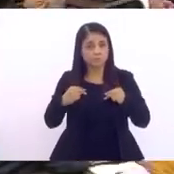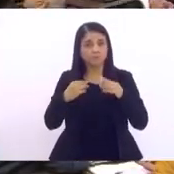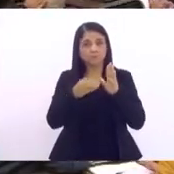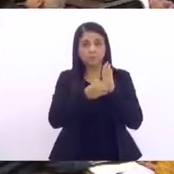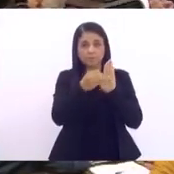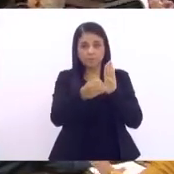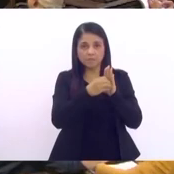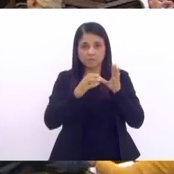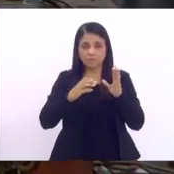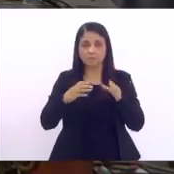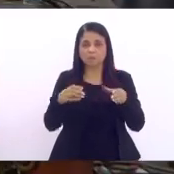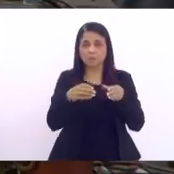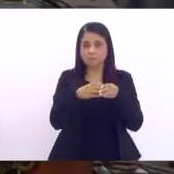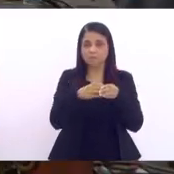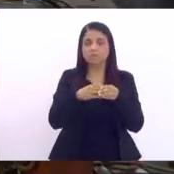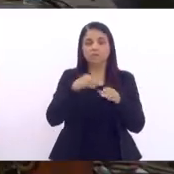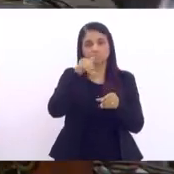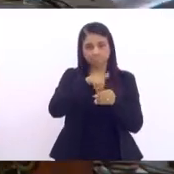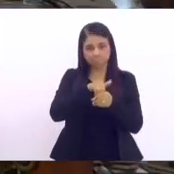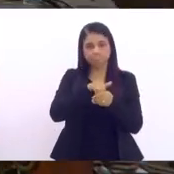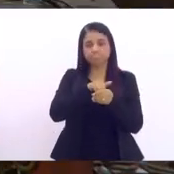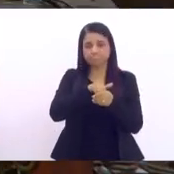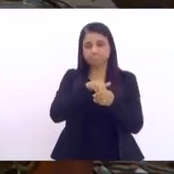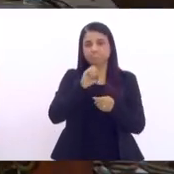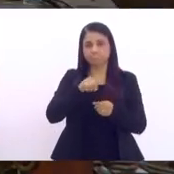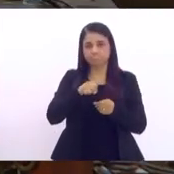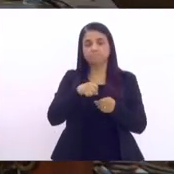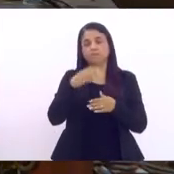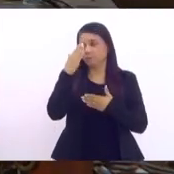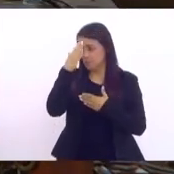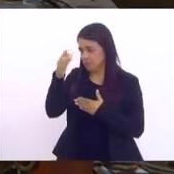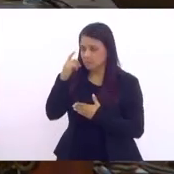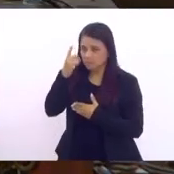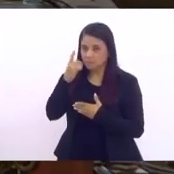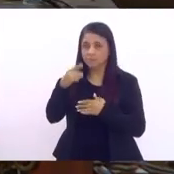Muito obrigado, Dani. Pela Comissão de Orçamento, deputado André Correia.